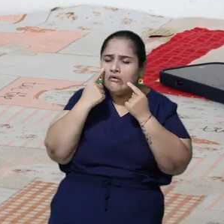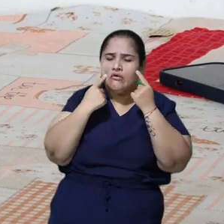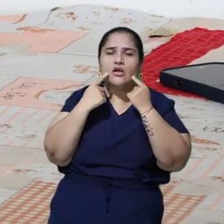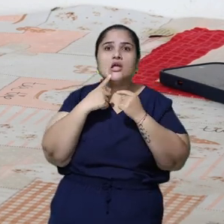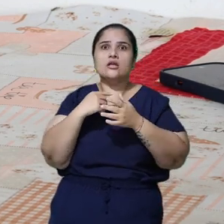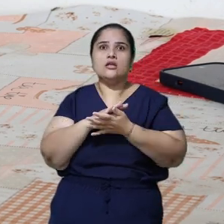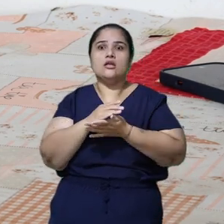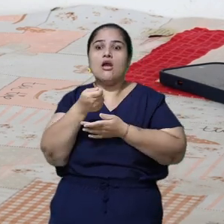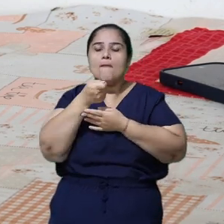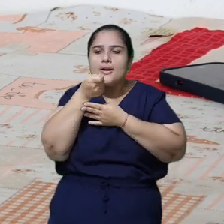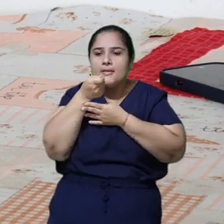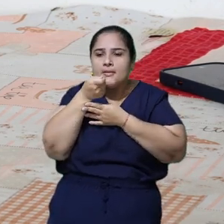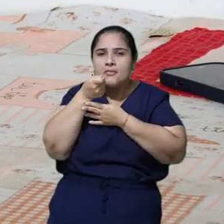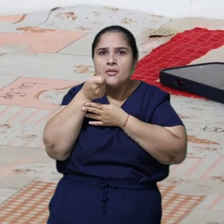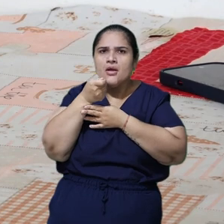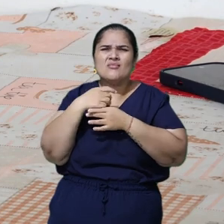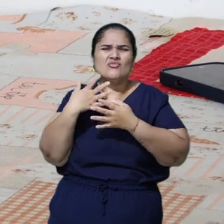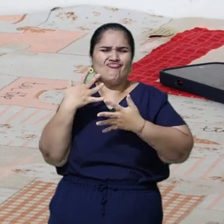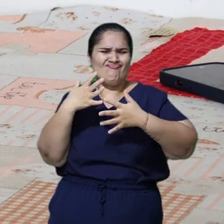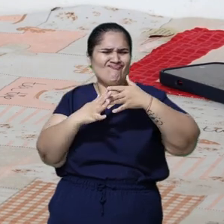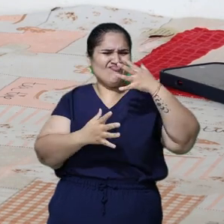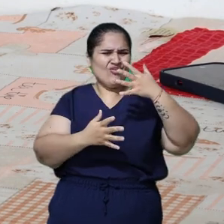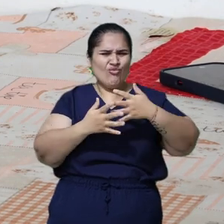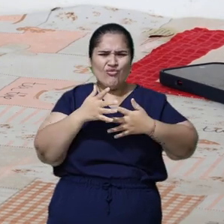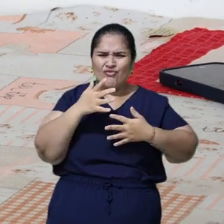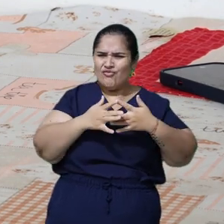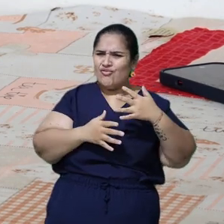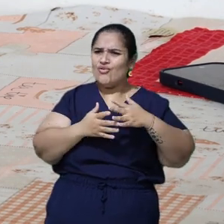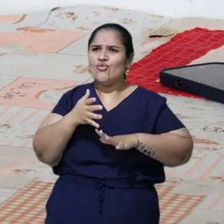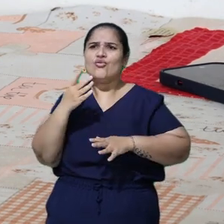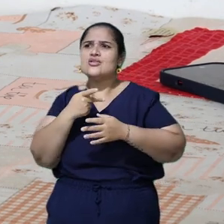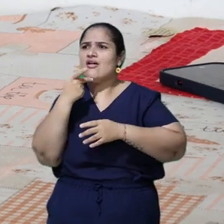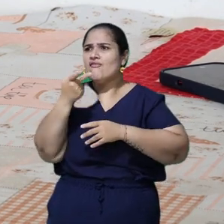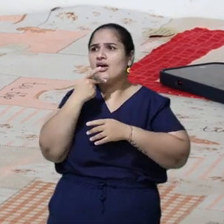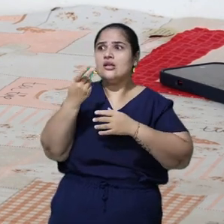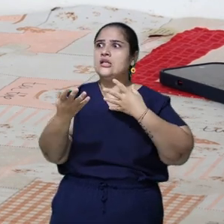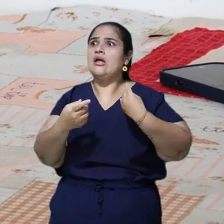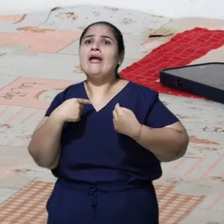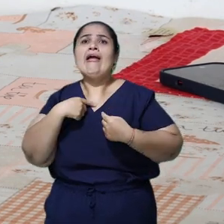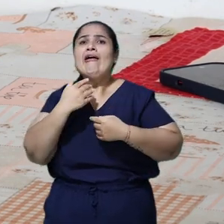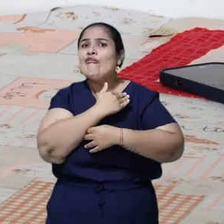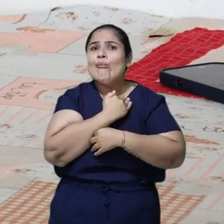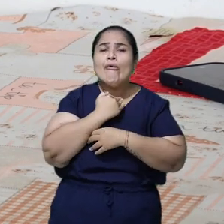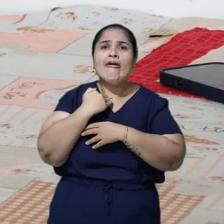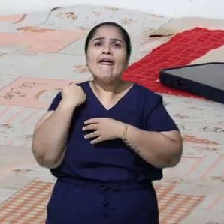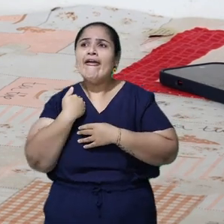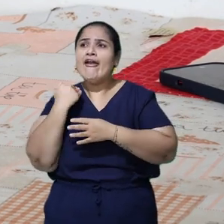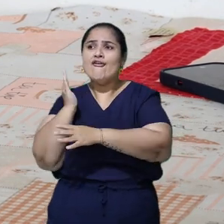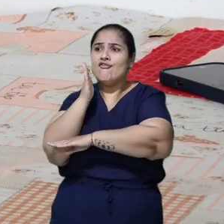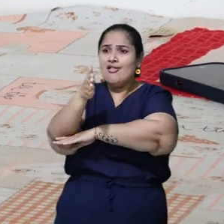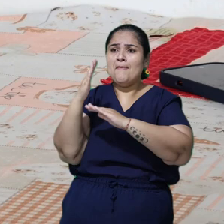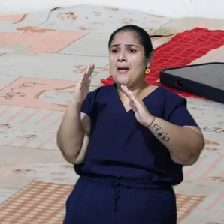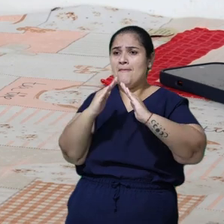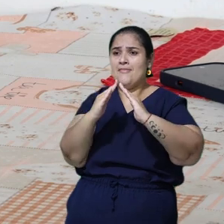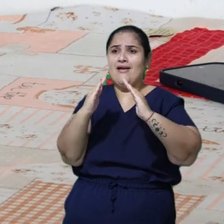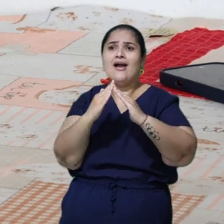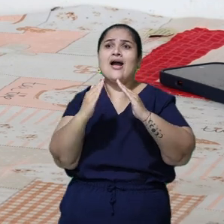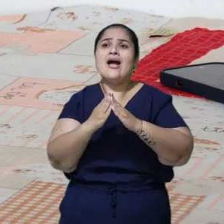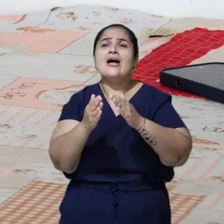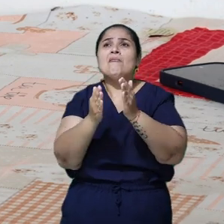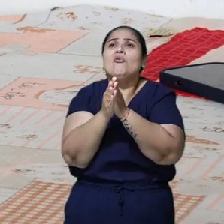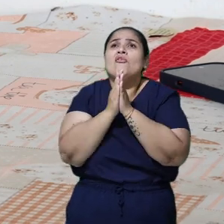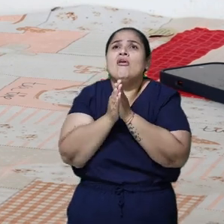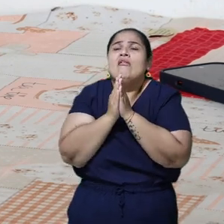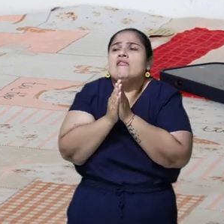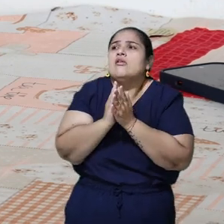muito confuso. Tipo assim, gente, pelo amor de Deus, vão lá pra casa hoje. E tipo